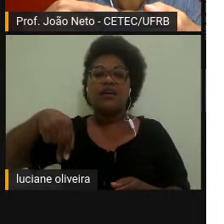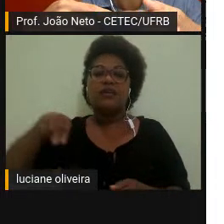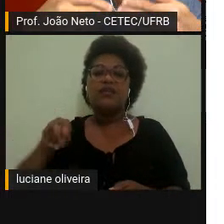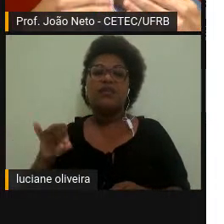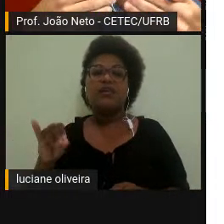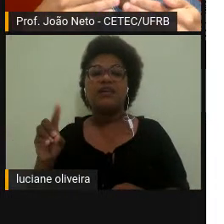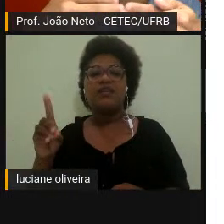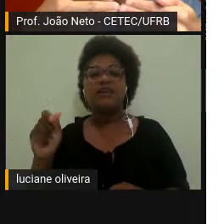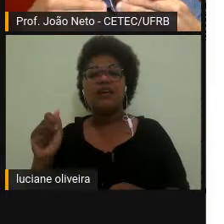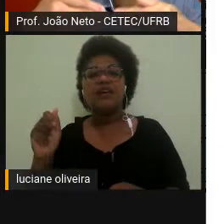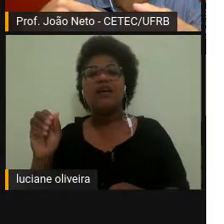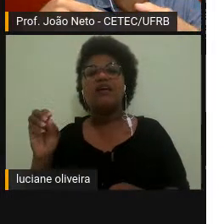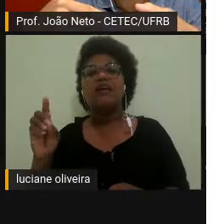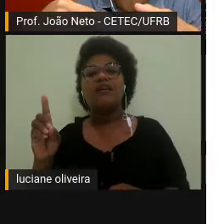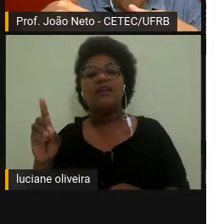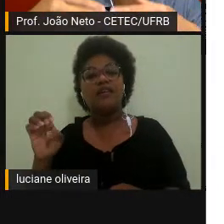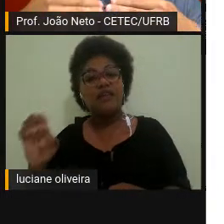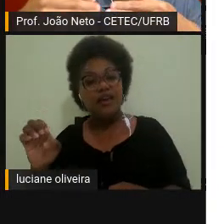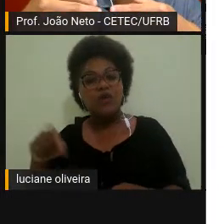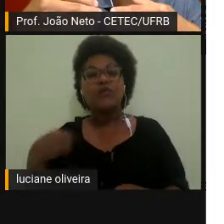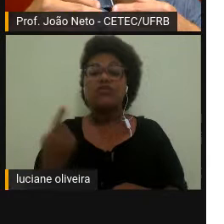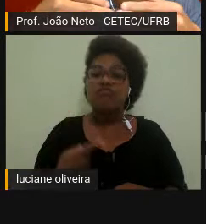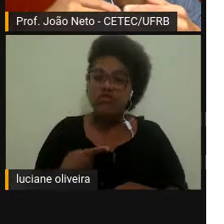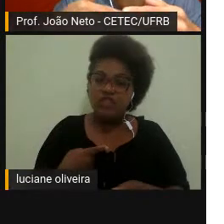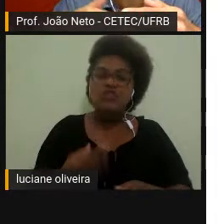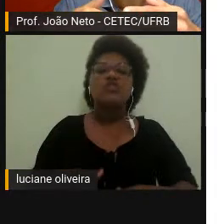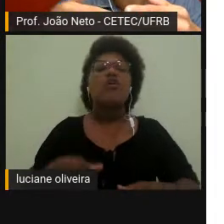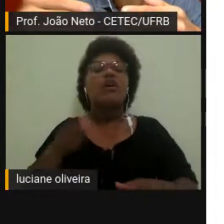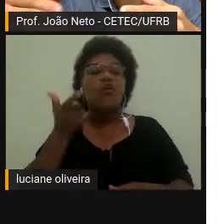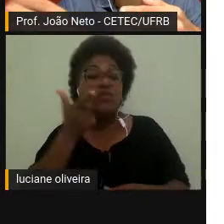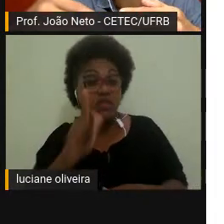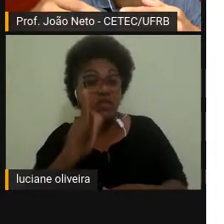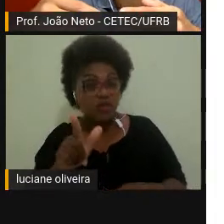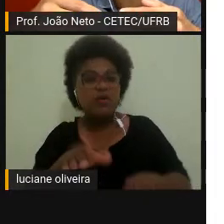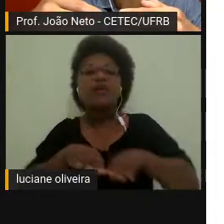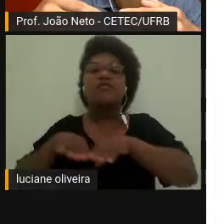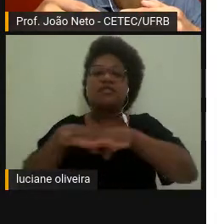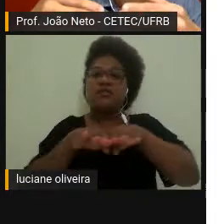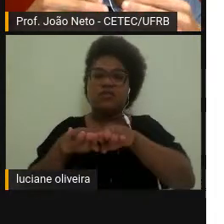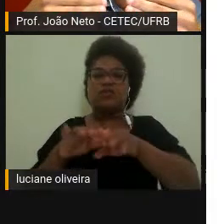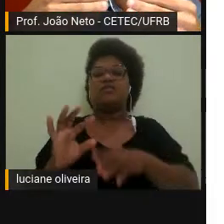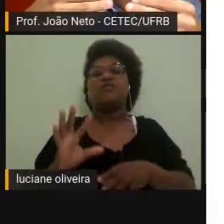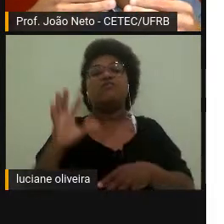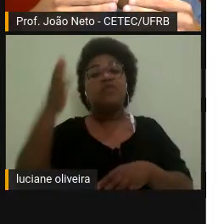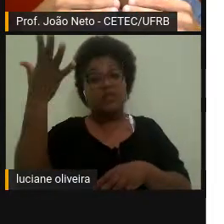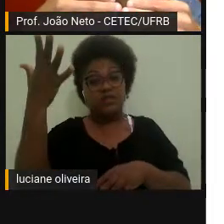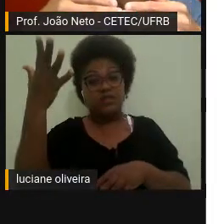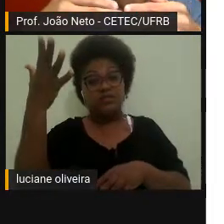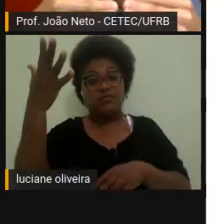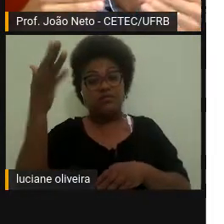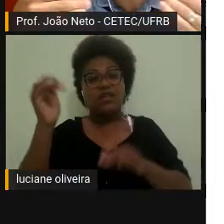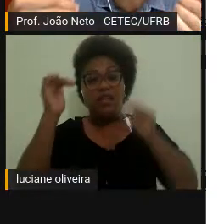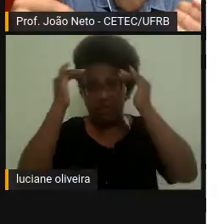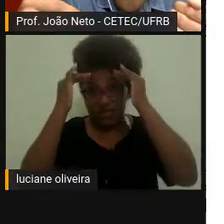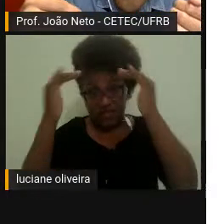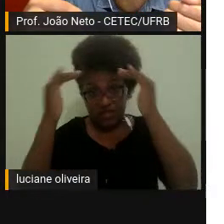condições para que a igualdade aconteça condições para que essas pessoas a